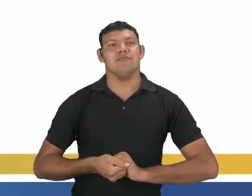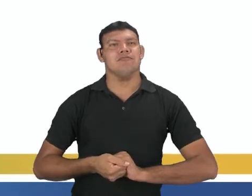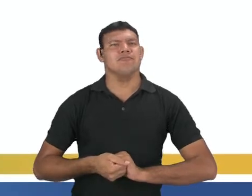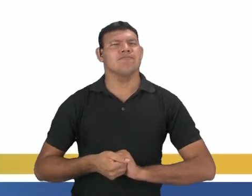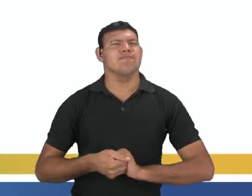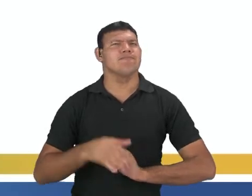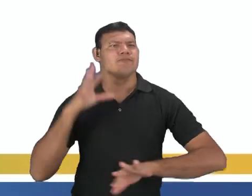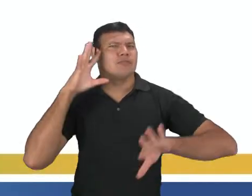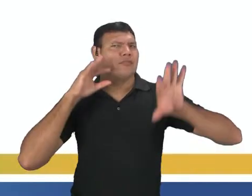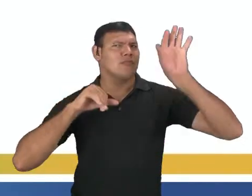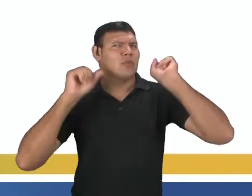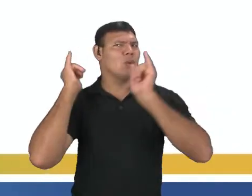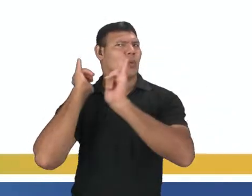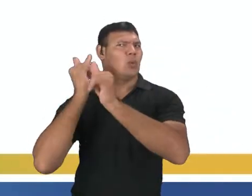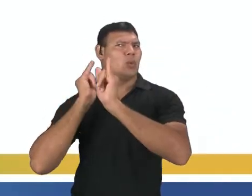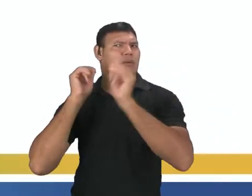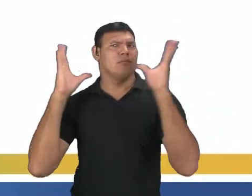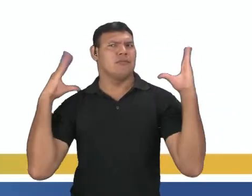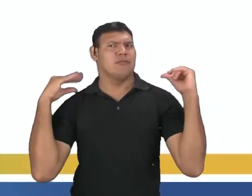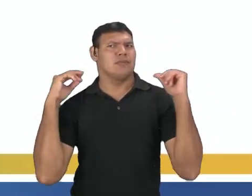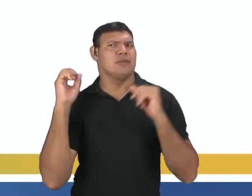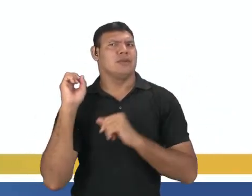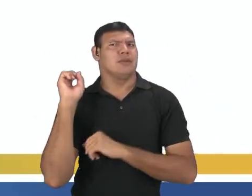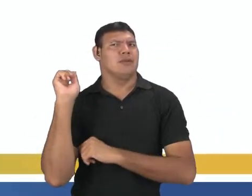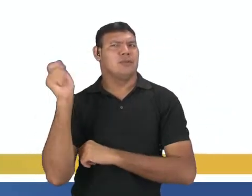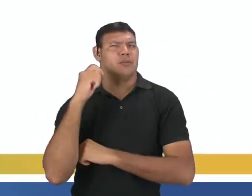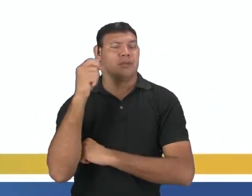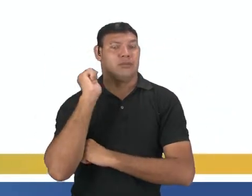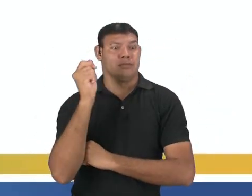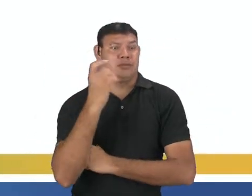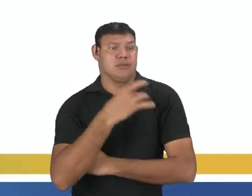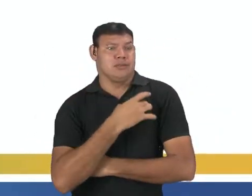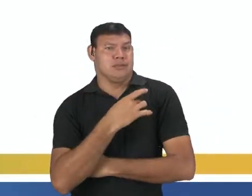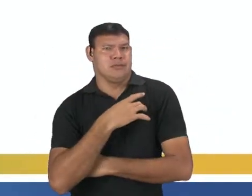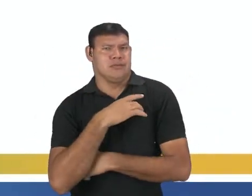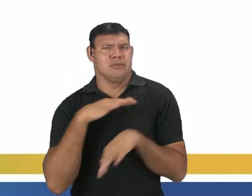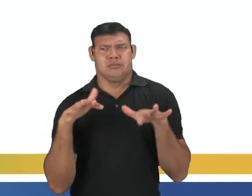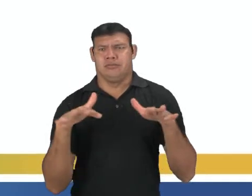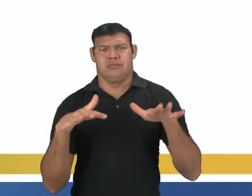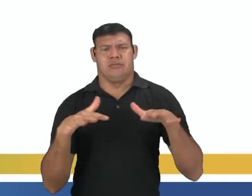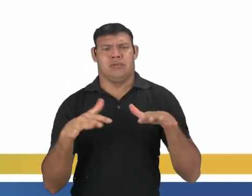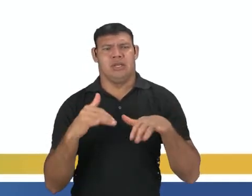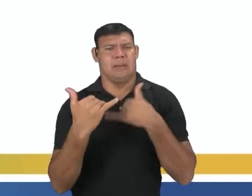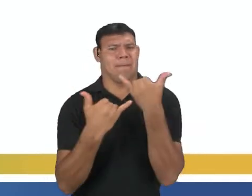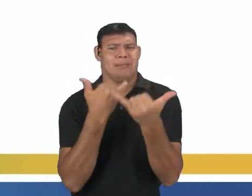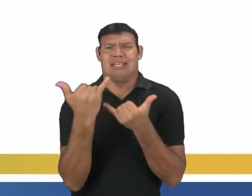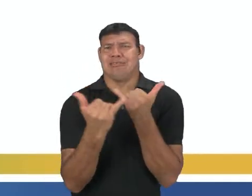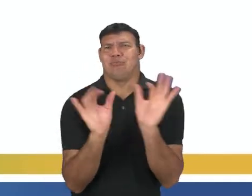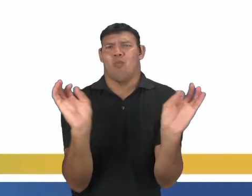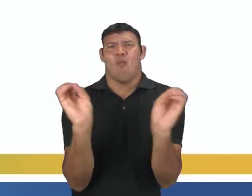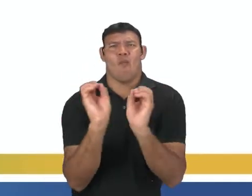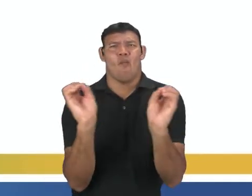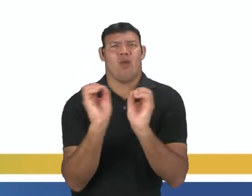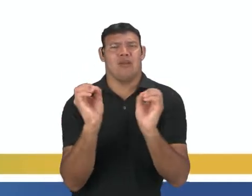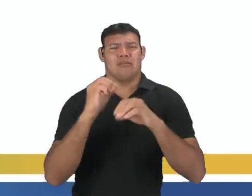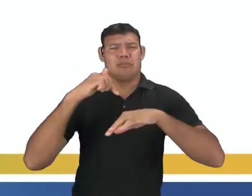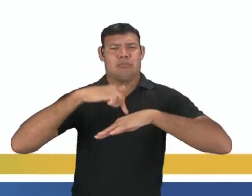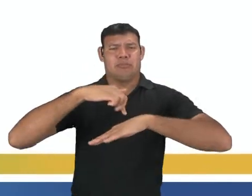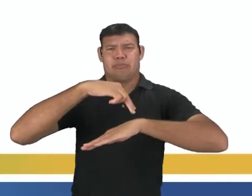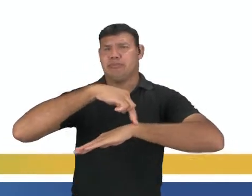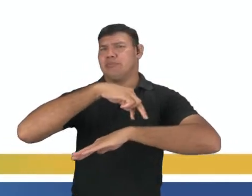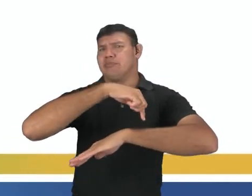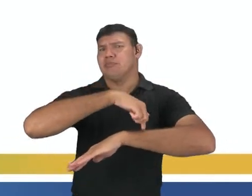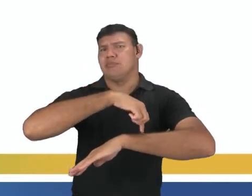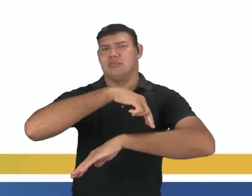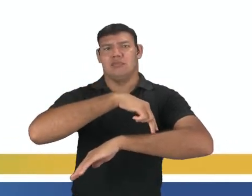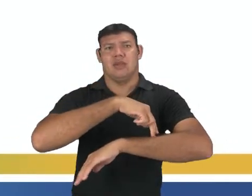Ouvia conto de fada e estremecia. Não brincava mais de nada, nem amarelinha.